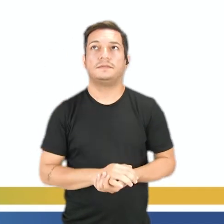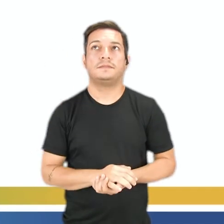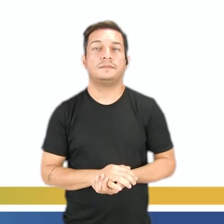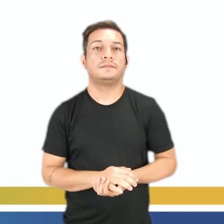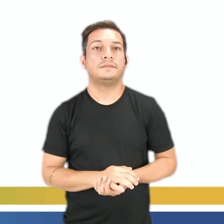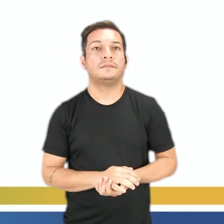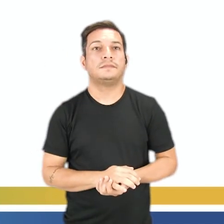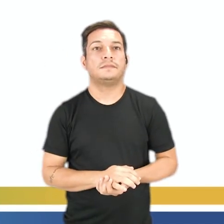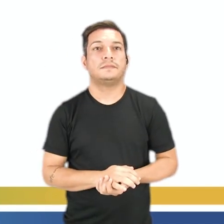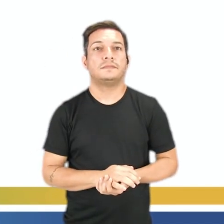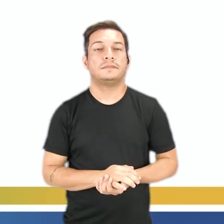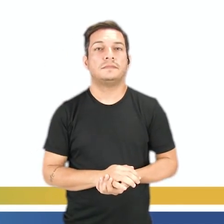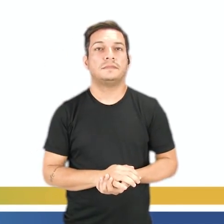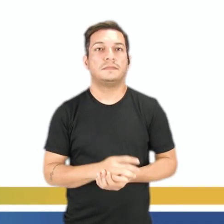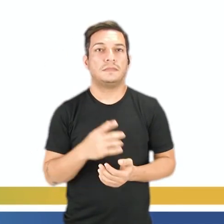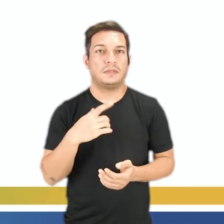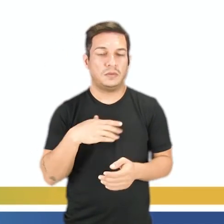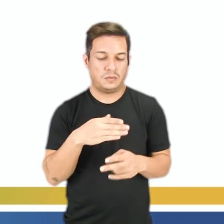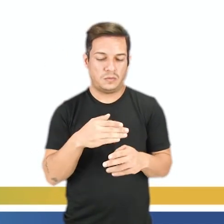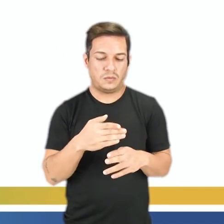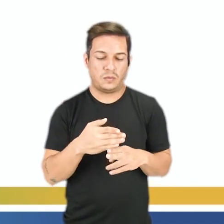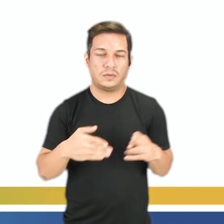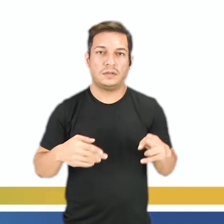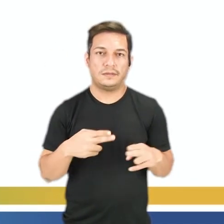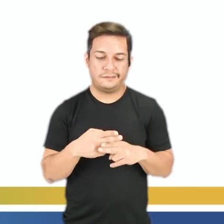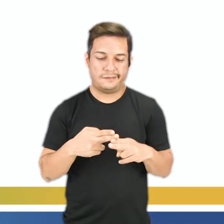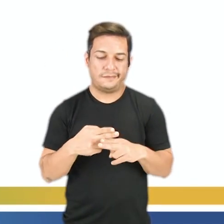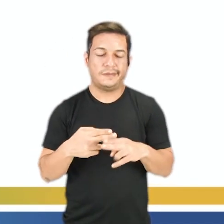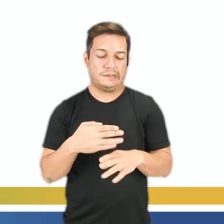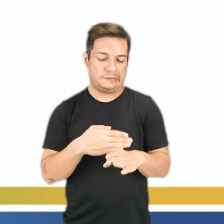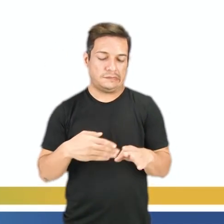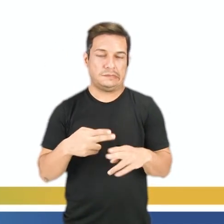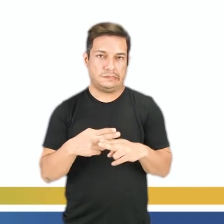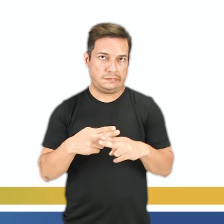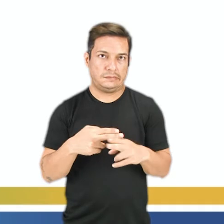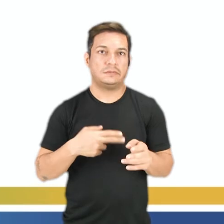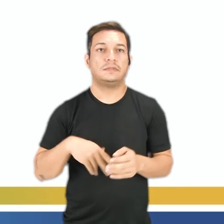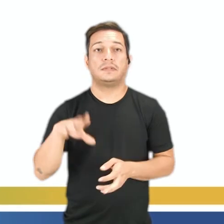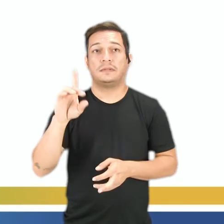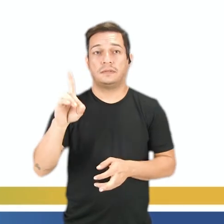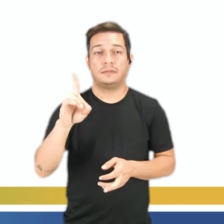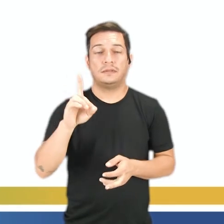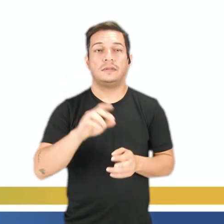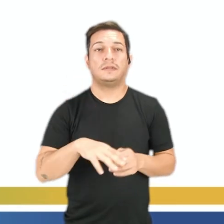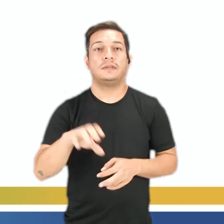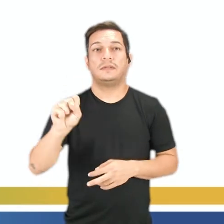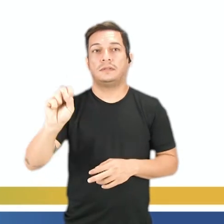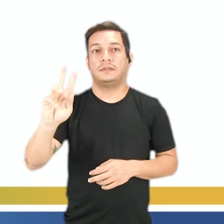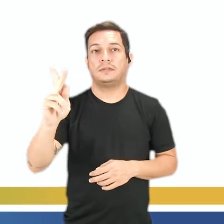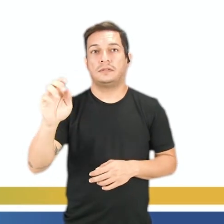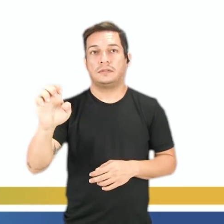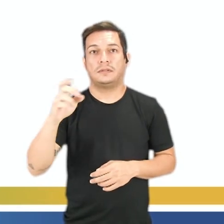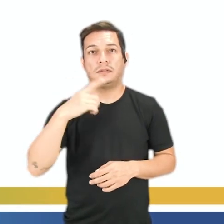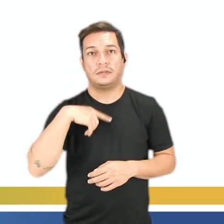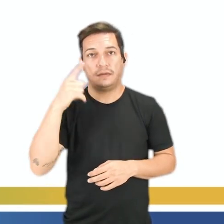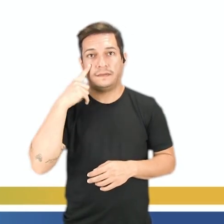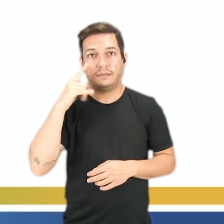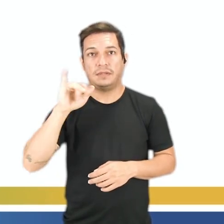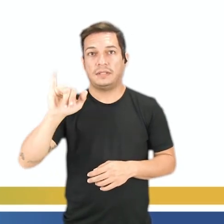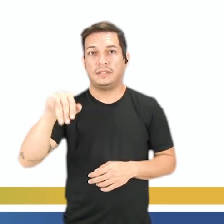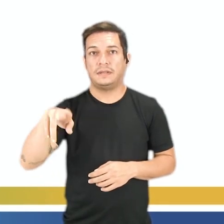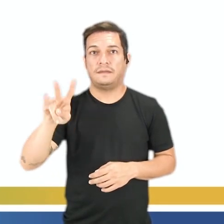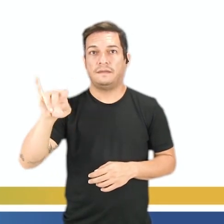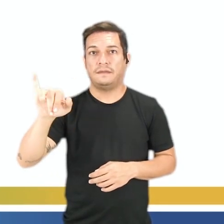passado. I hurt myself with a knife. Eu me cortei com uma faca. Letra D. She, o verbo é invite,